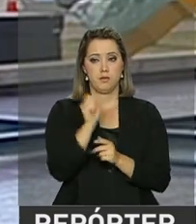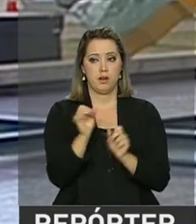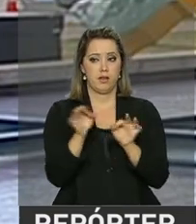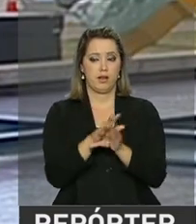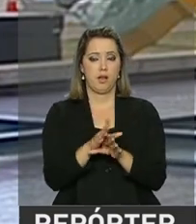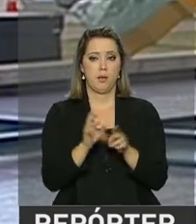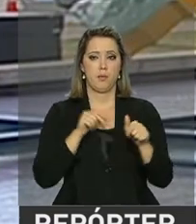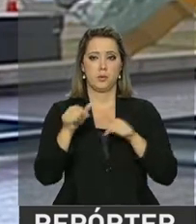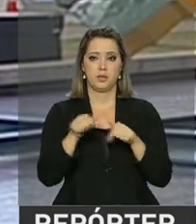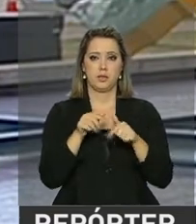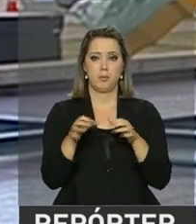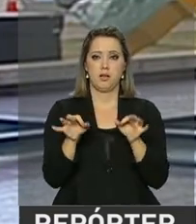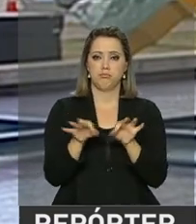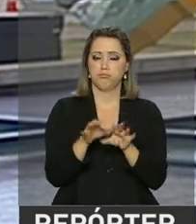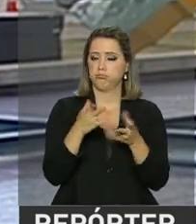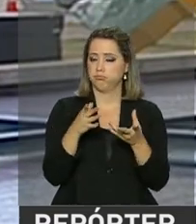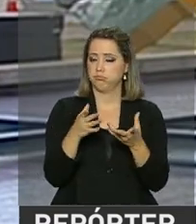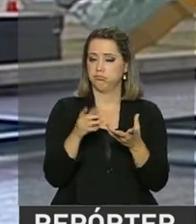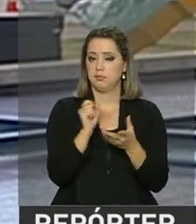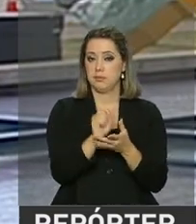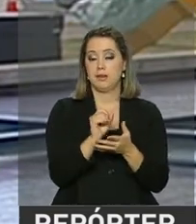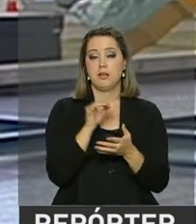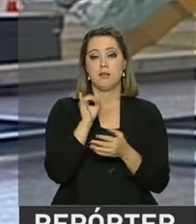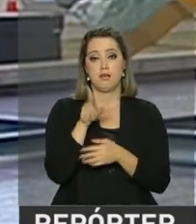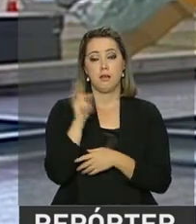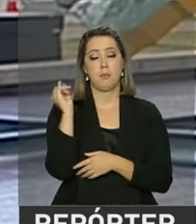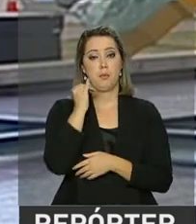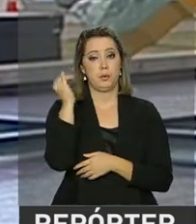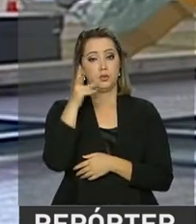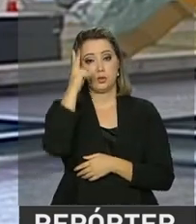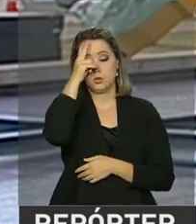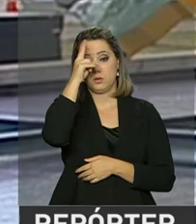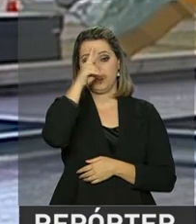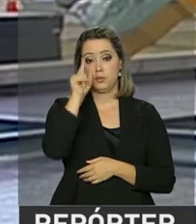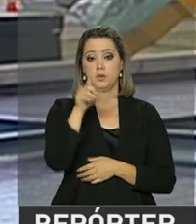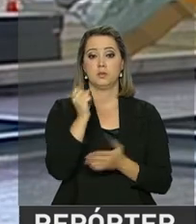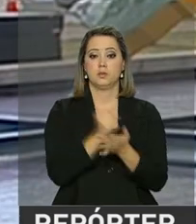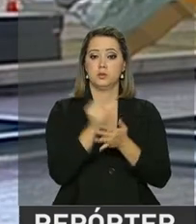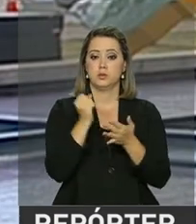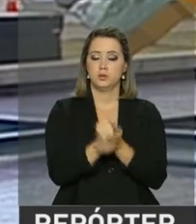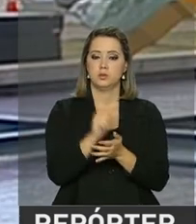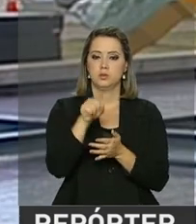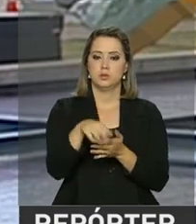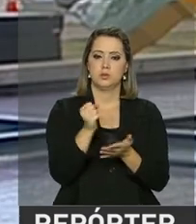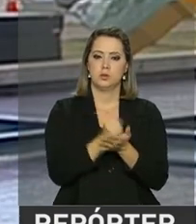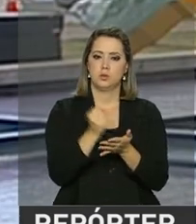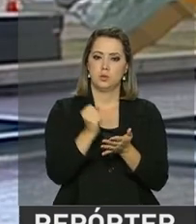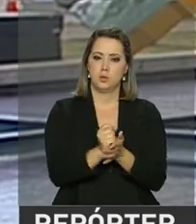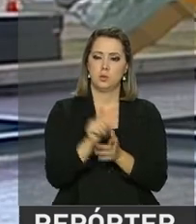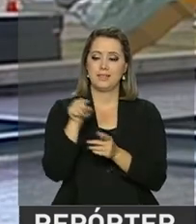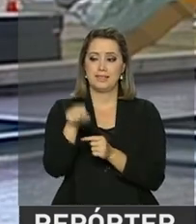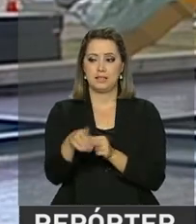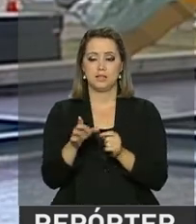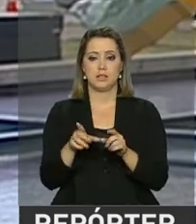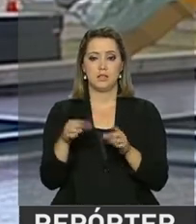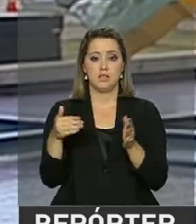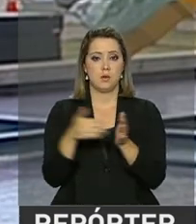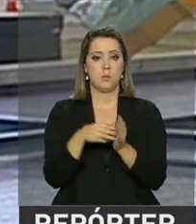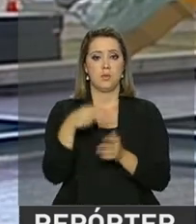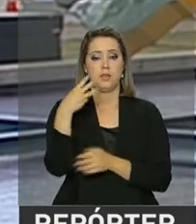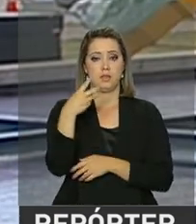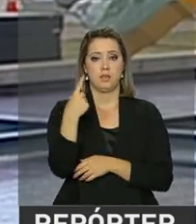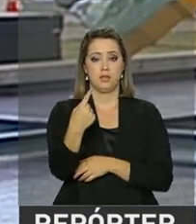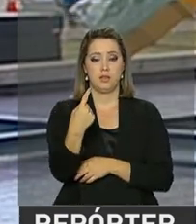vínculo o fim do contrato de trabalho trabalho sempre importante lembrar que esse contrato É aquele contrato que foi rescindido até